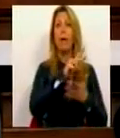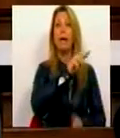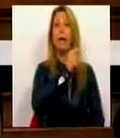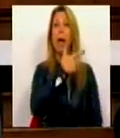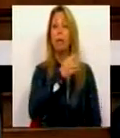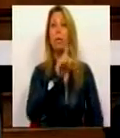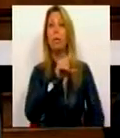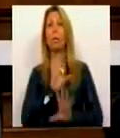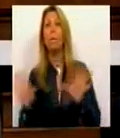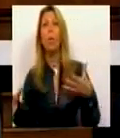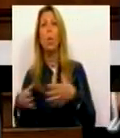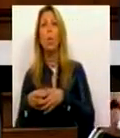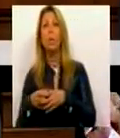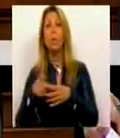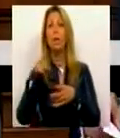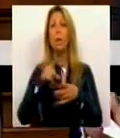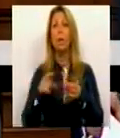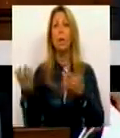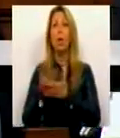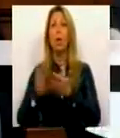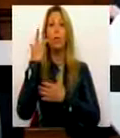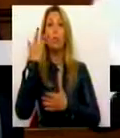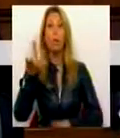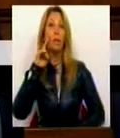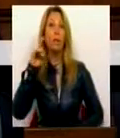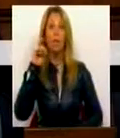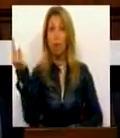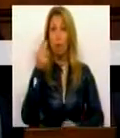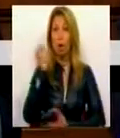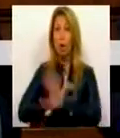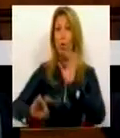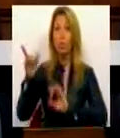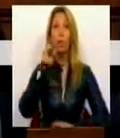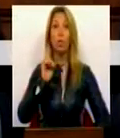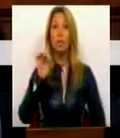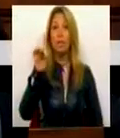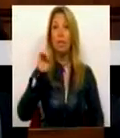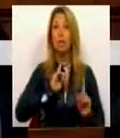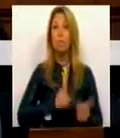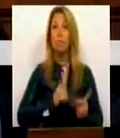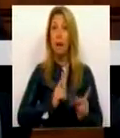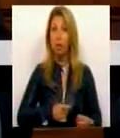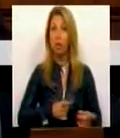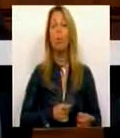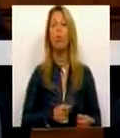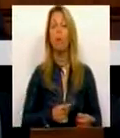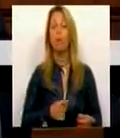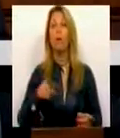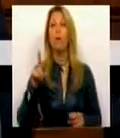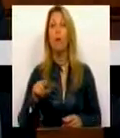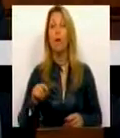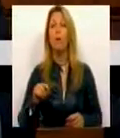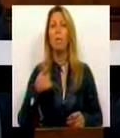como o Conselho Jumbo Negócios Estrangeiros Defesa da União Europeia a 6 de março, como, além disso,